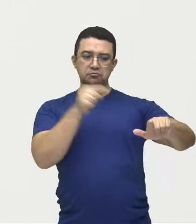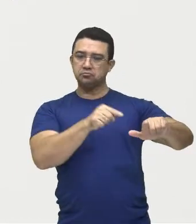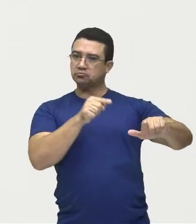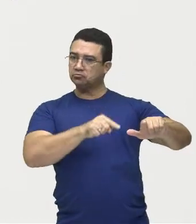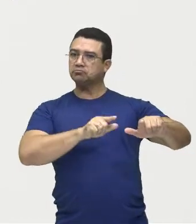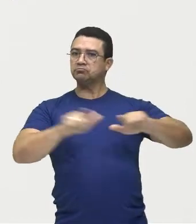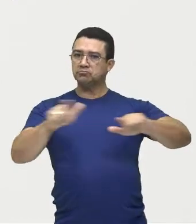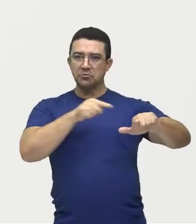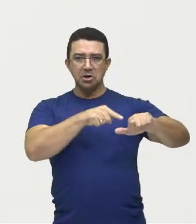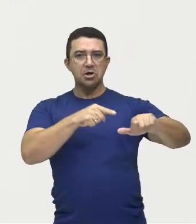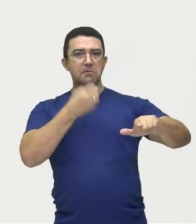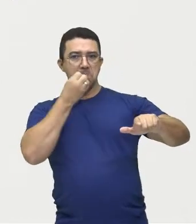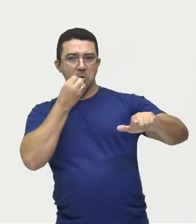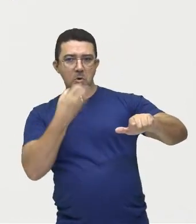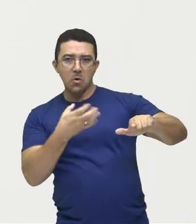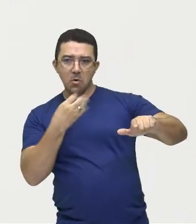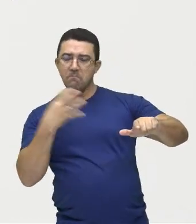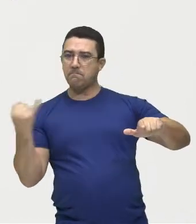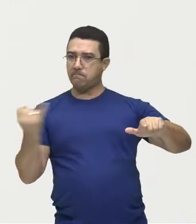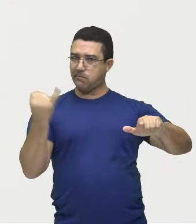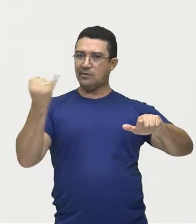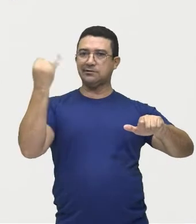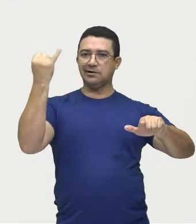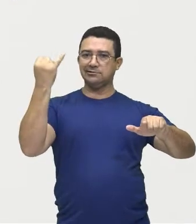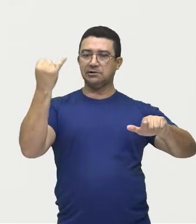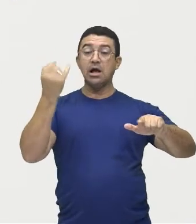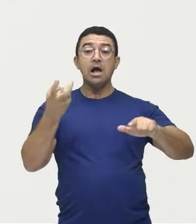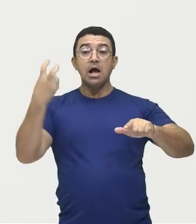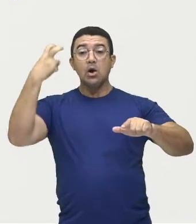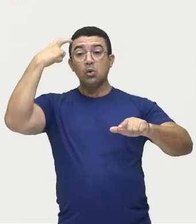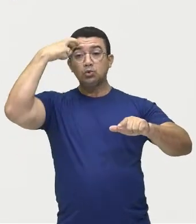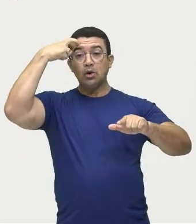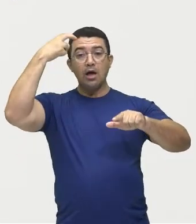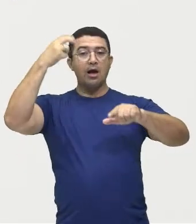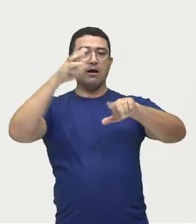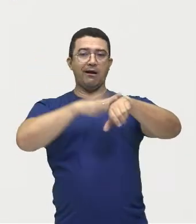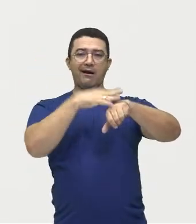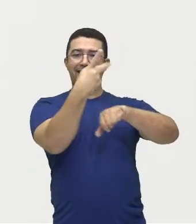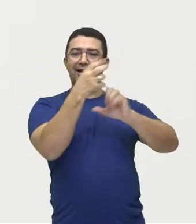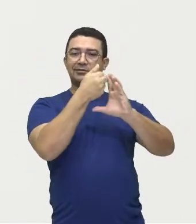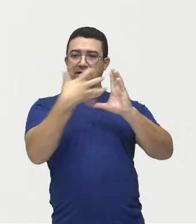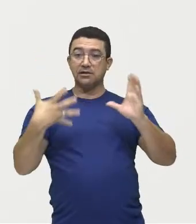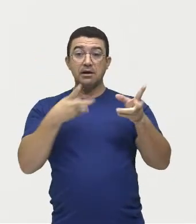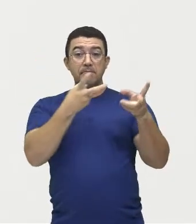espécie de virtude. E esses traços podem ser percebidos por quê, galerinha? Vamos lá.